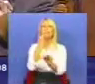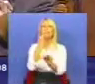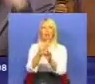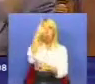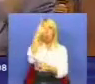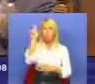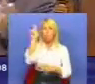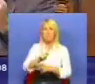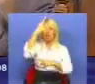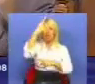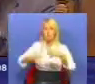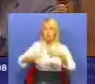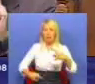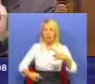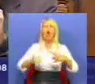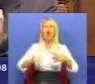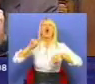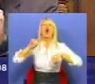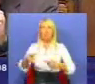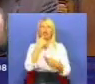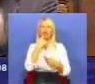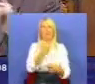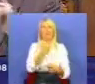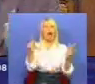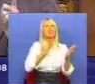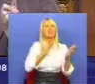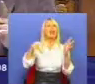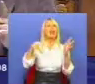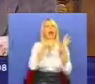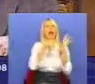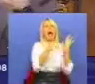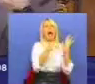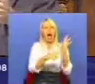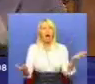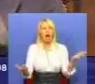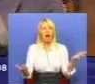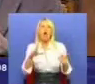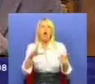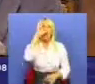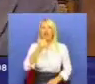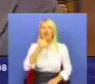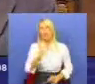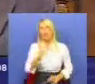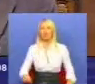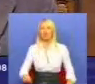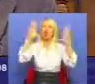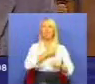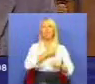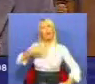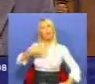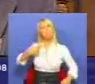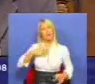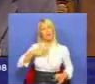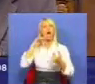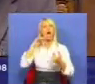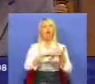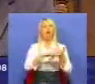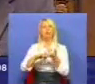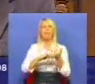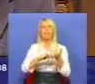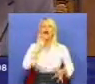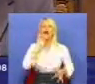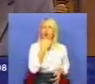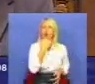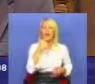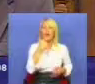e meio depois de ter anunciado um decreto-lei que ainda não existe, o Governo diz que para a nova empresa Sociedade Anónima será alargado o prazo